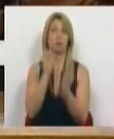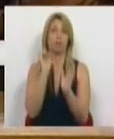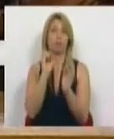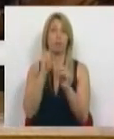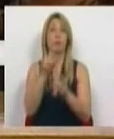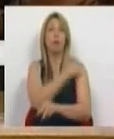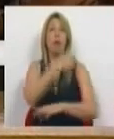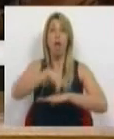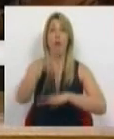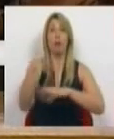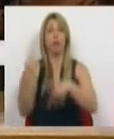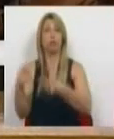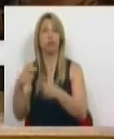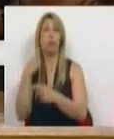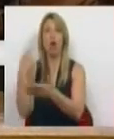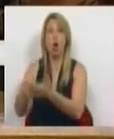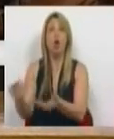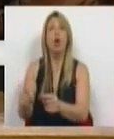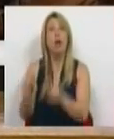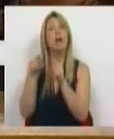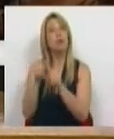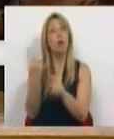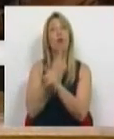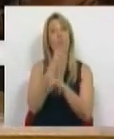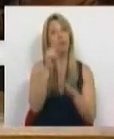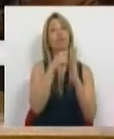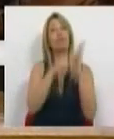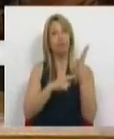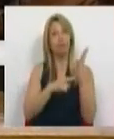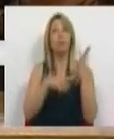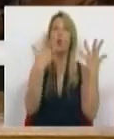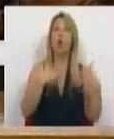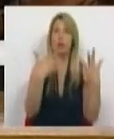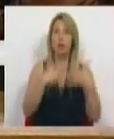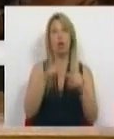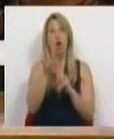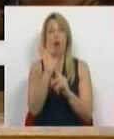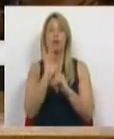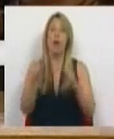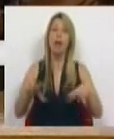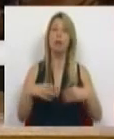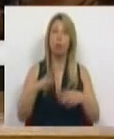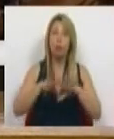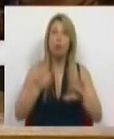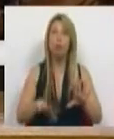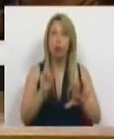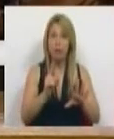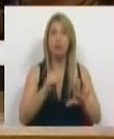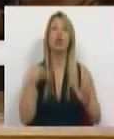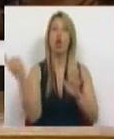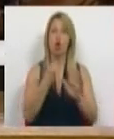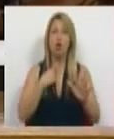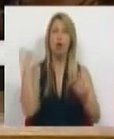são expressões dos limites e insuficiências deste orçamento e das opções nele assumidas. Por isso, nos batemos por um conjunto de propostas